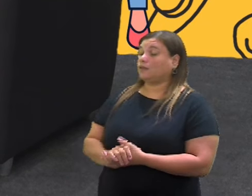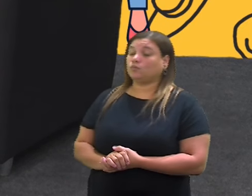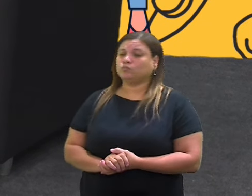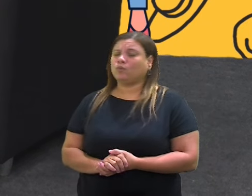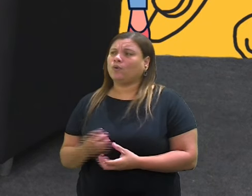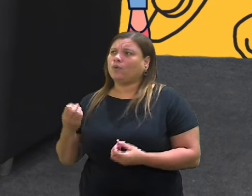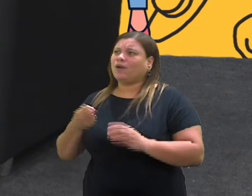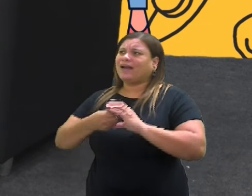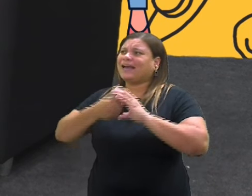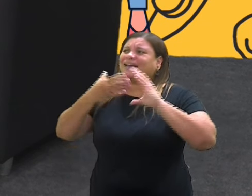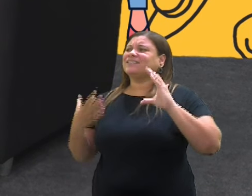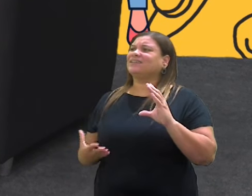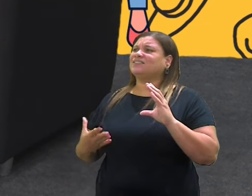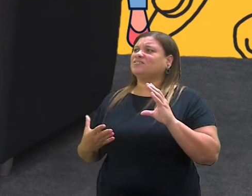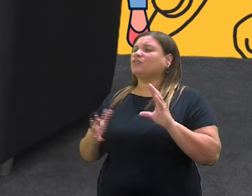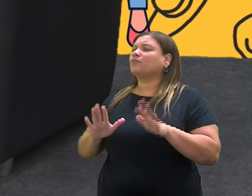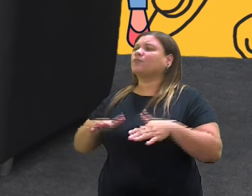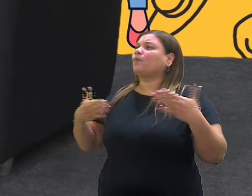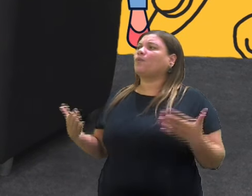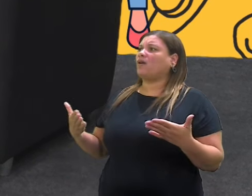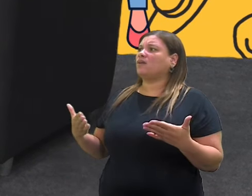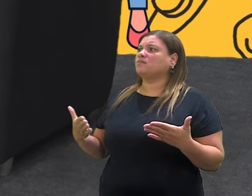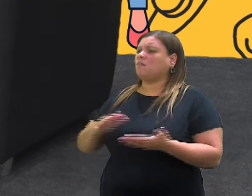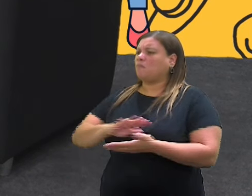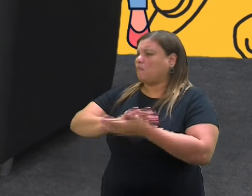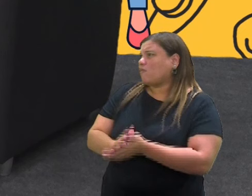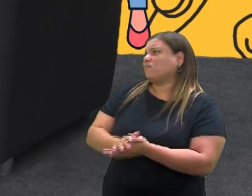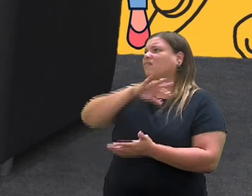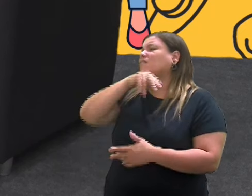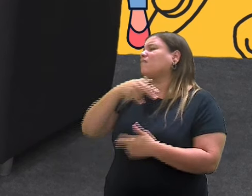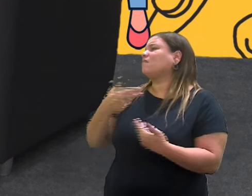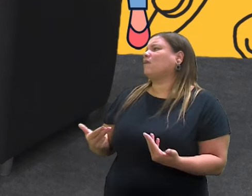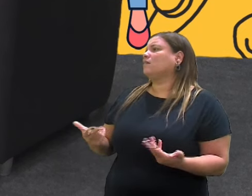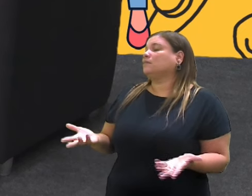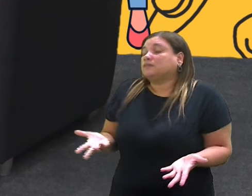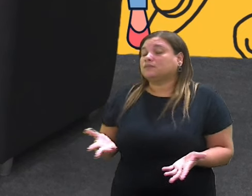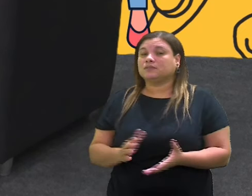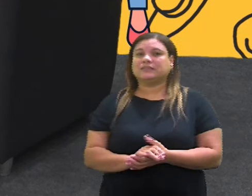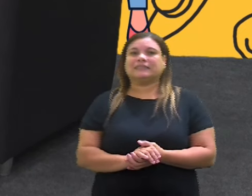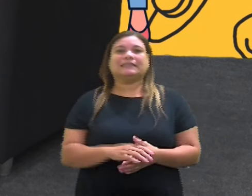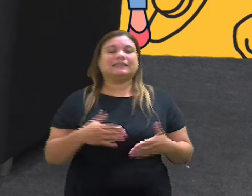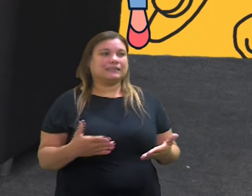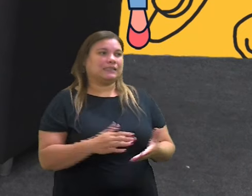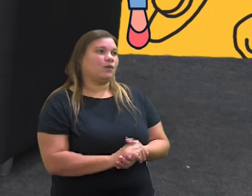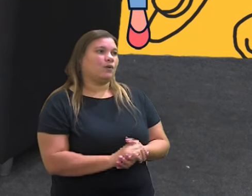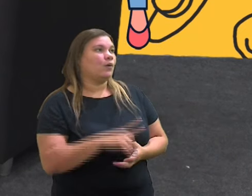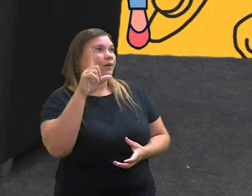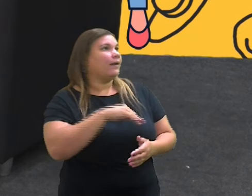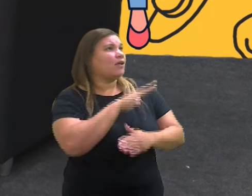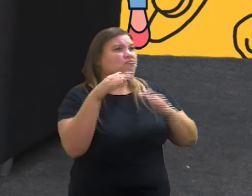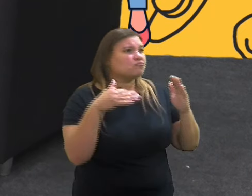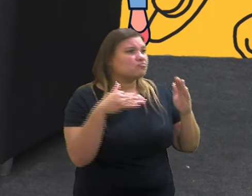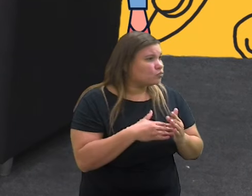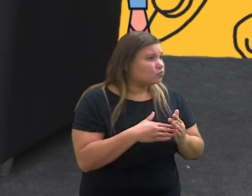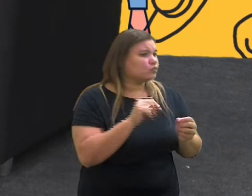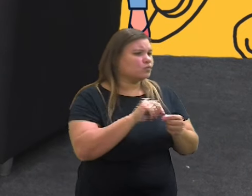que é caracterizado com os maus tratos? Maus tratos é todo o ato que vá causar um mal àquele animal, seja